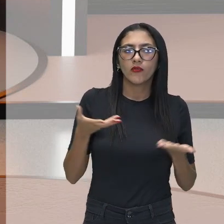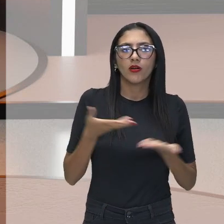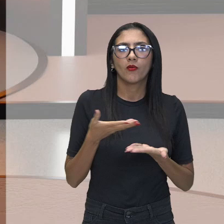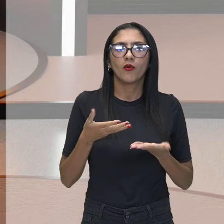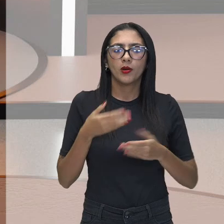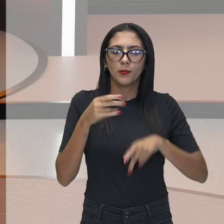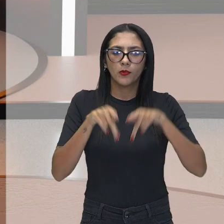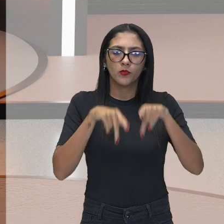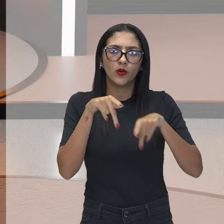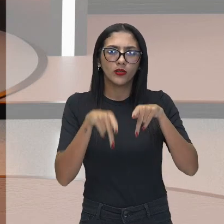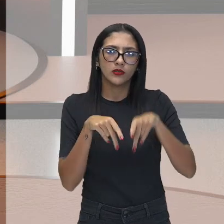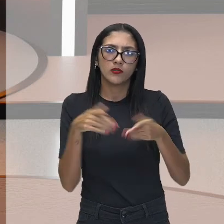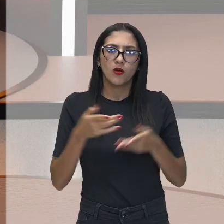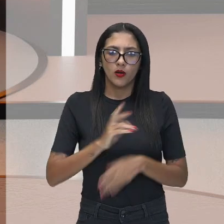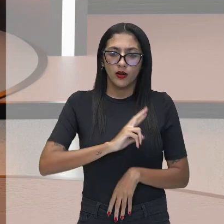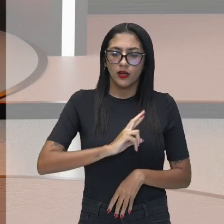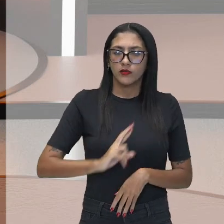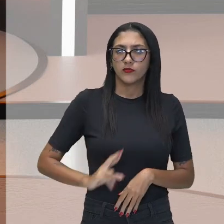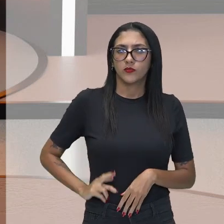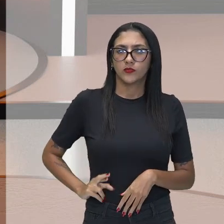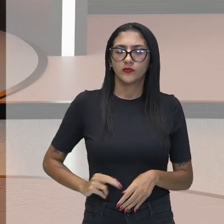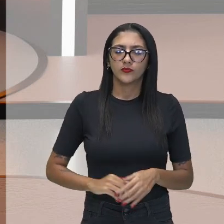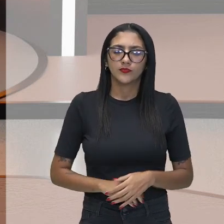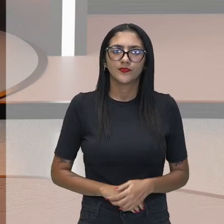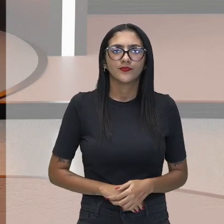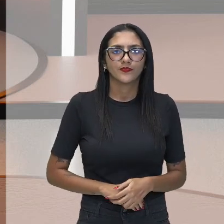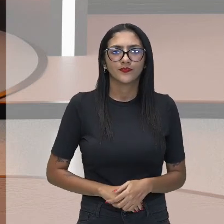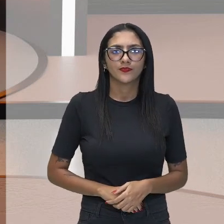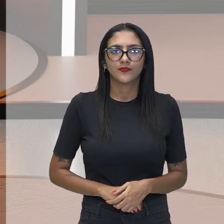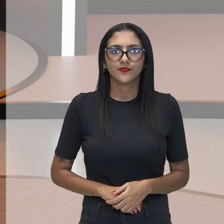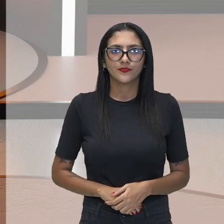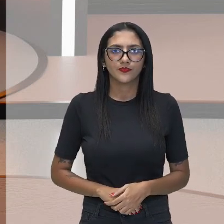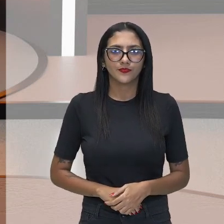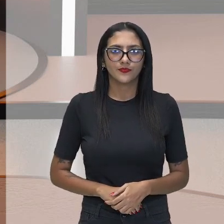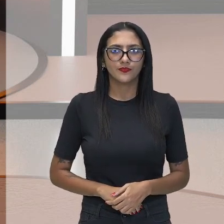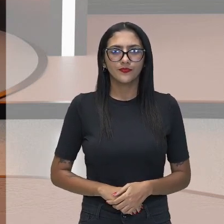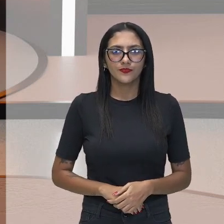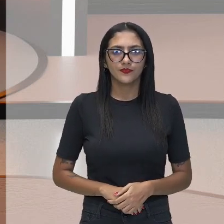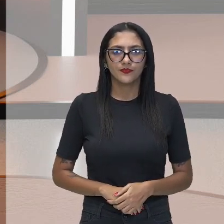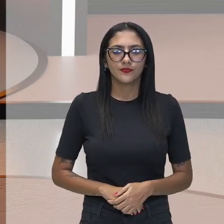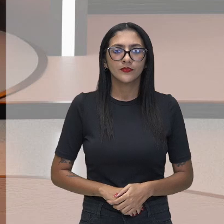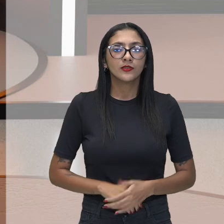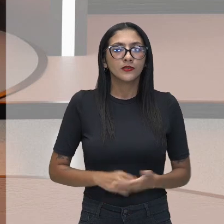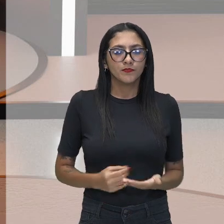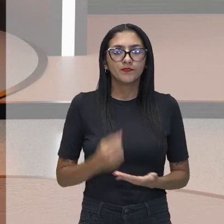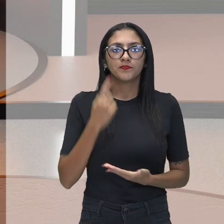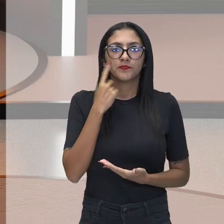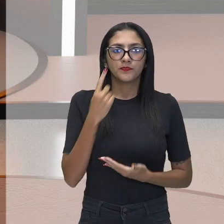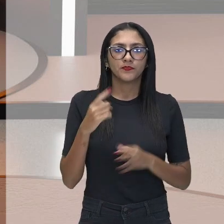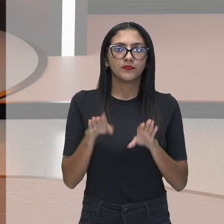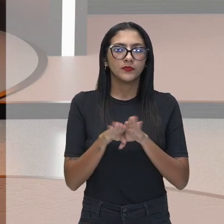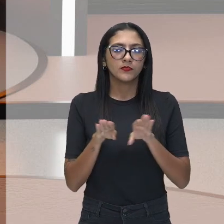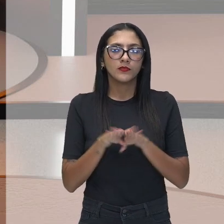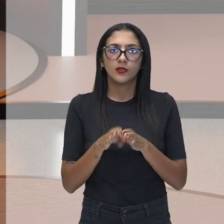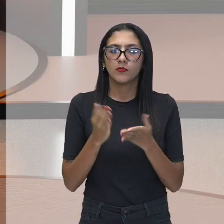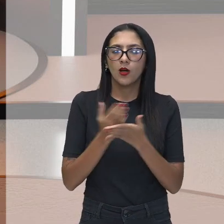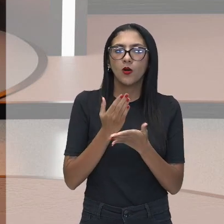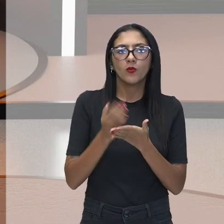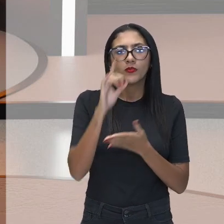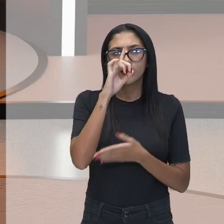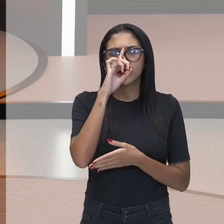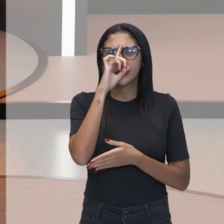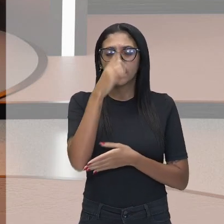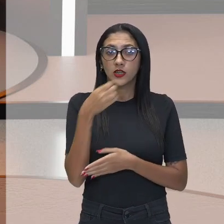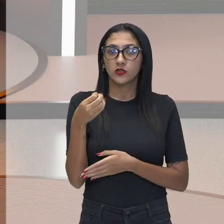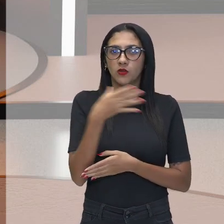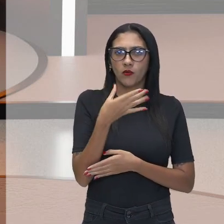surgindo como República Federativa, ok? Então nós vamos ter esses princípios republicanos sendo colocados em pauta